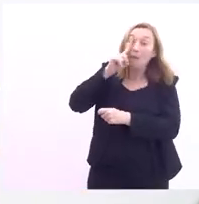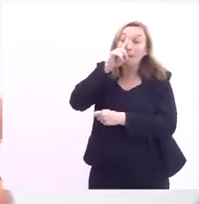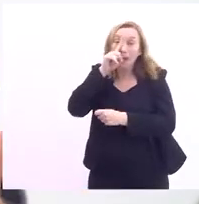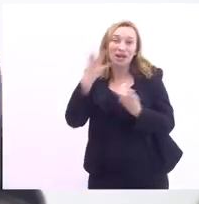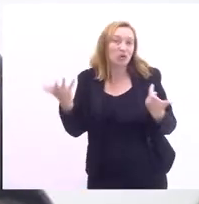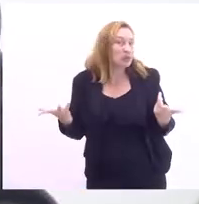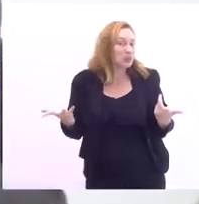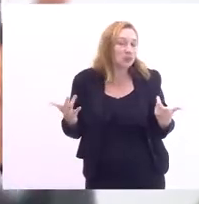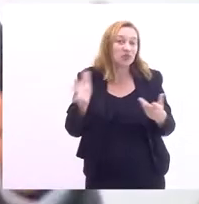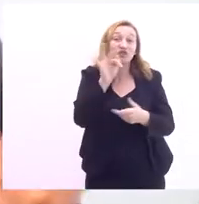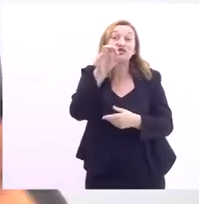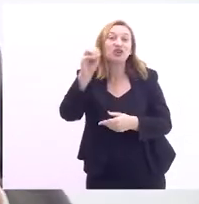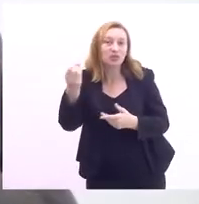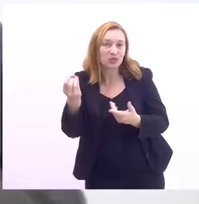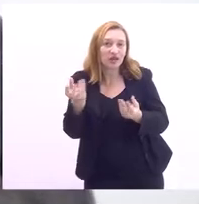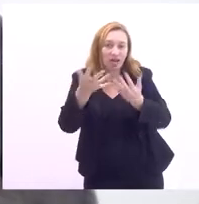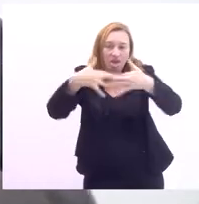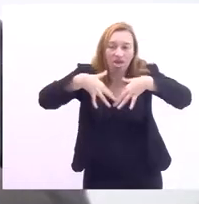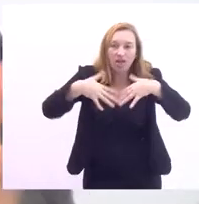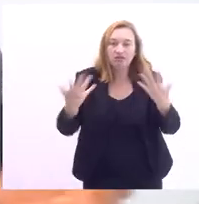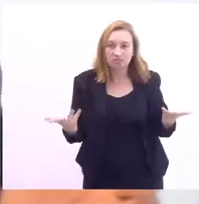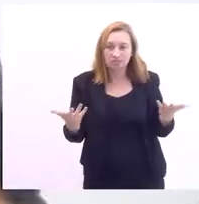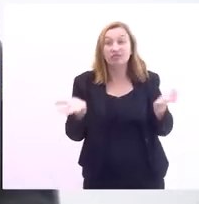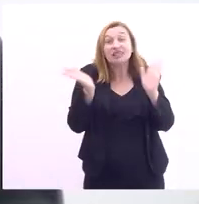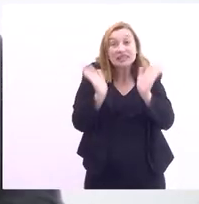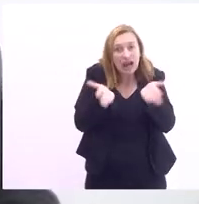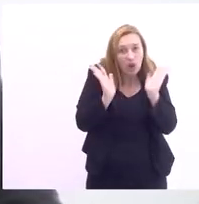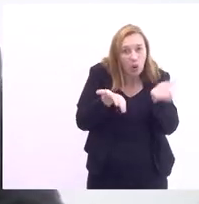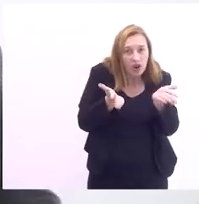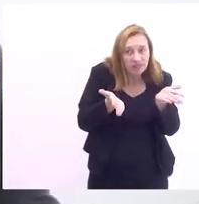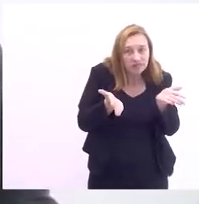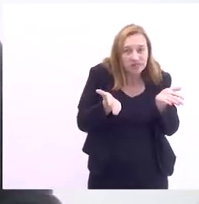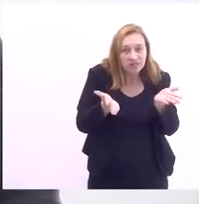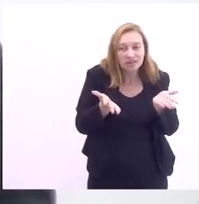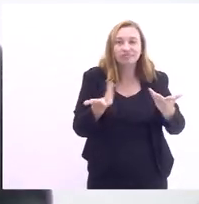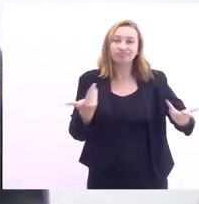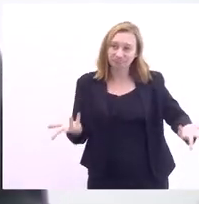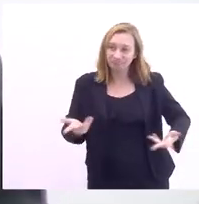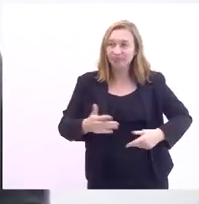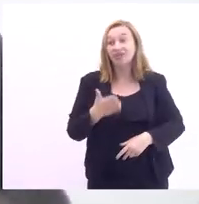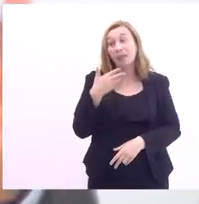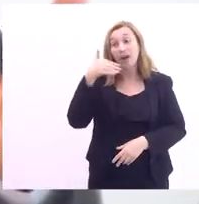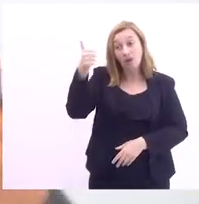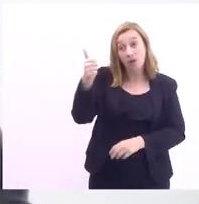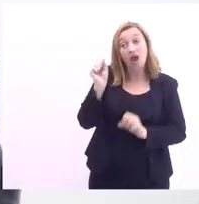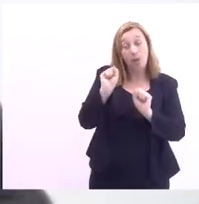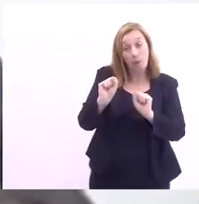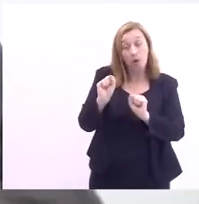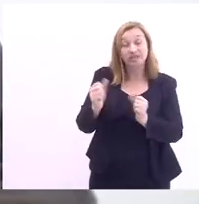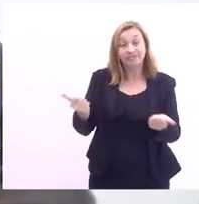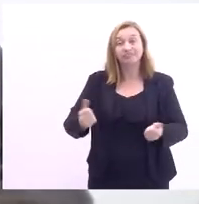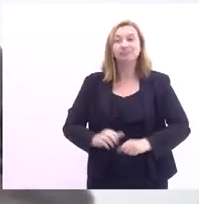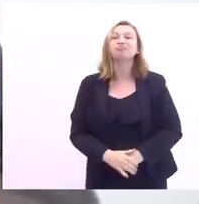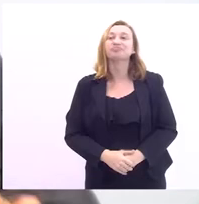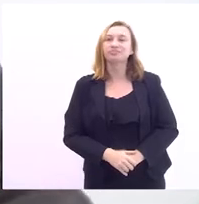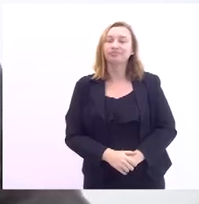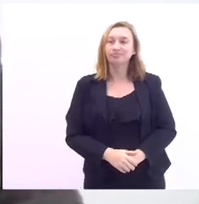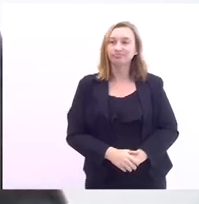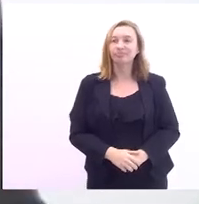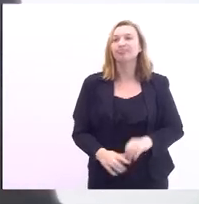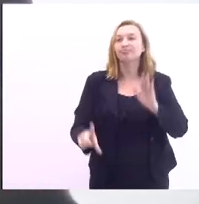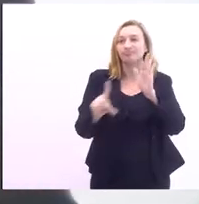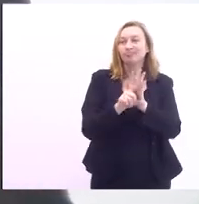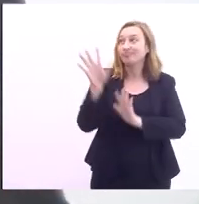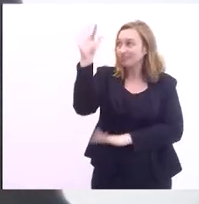Então, vamos ver se agora, né, a coisa pode caminhar a partir de uma